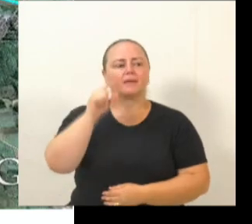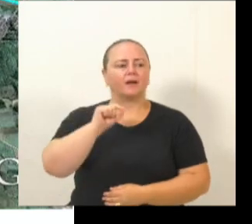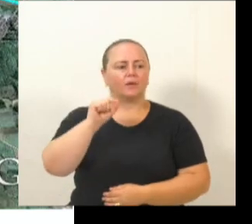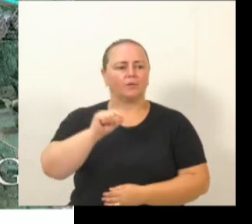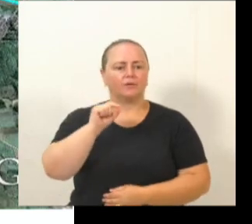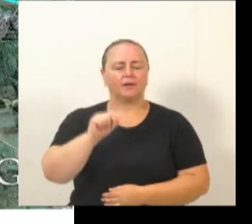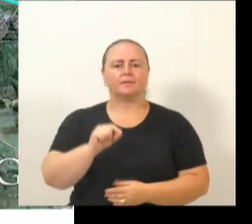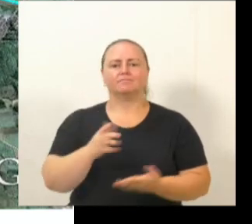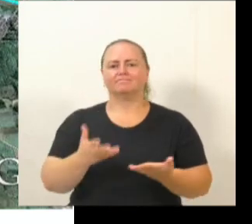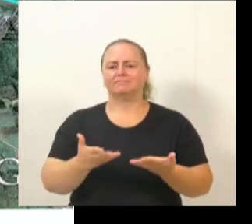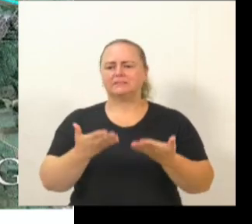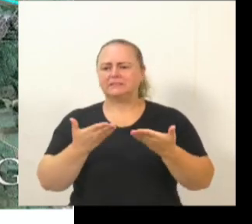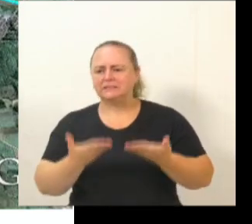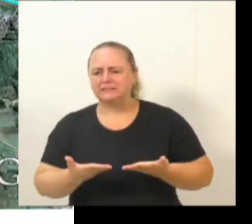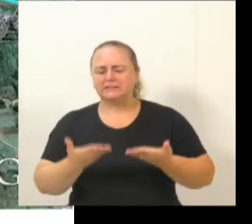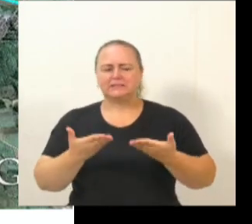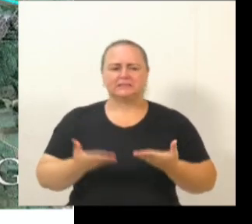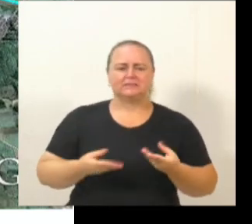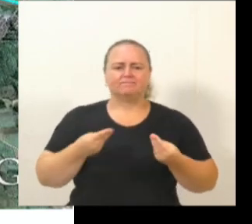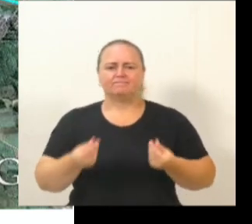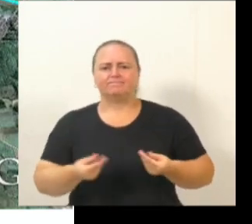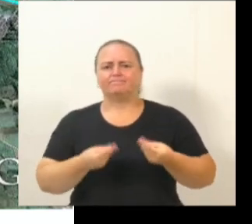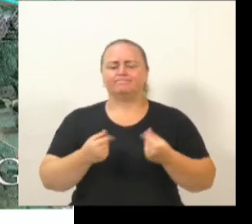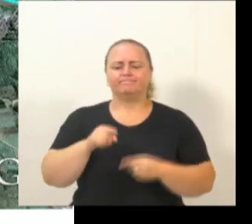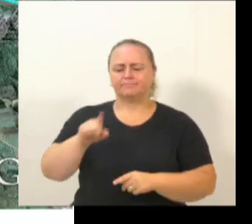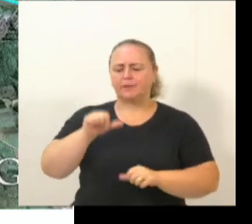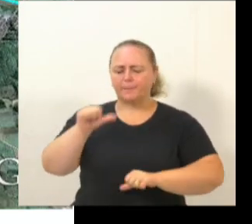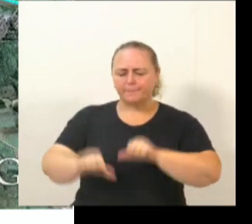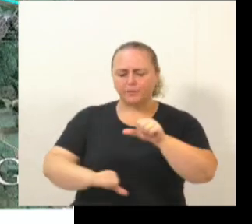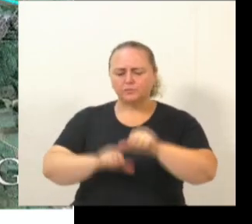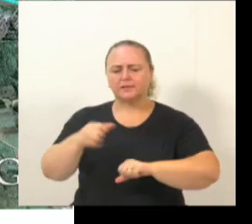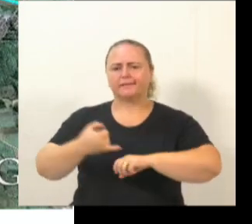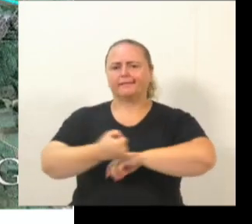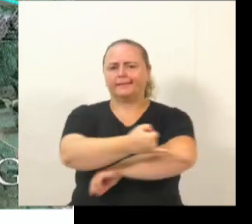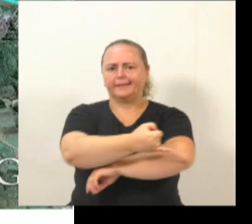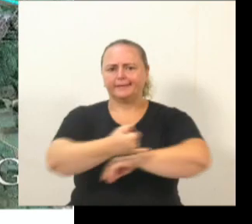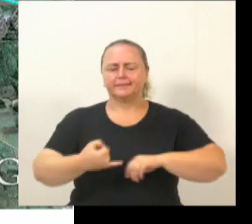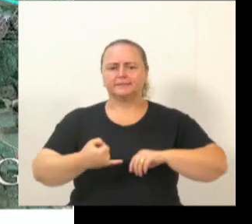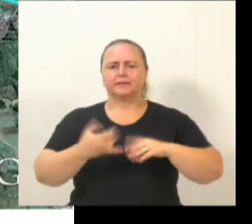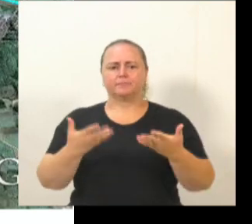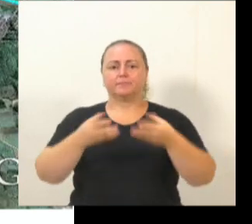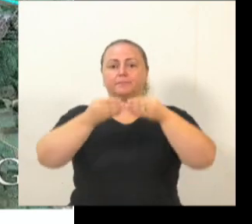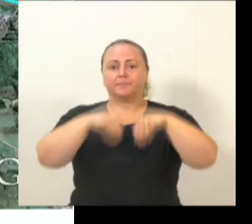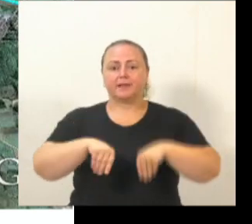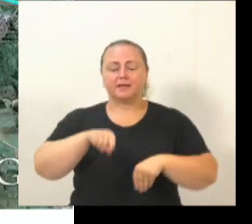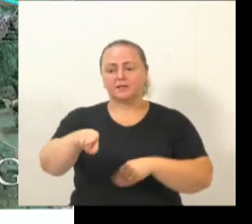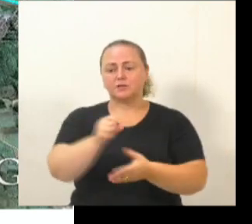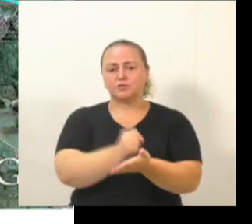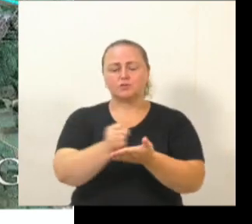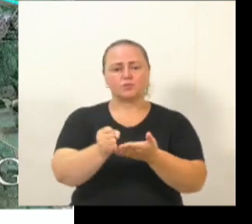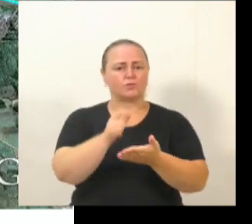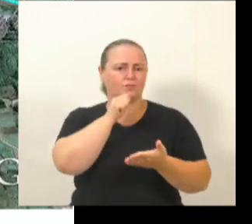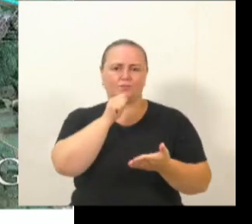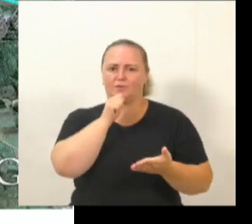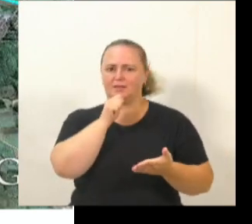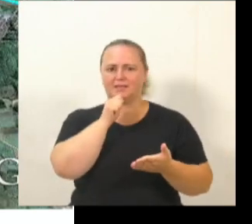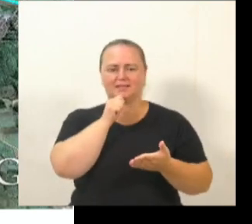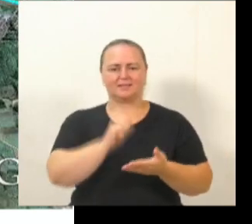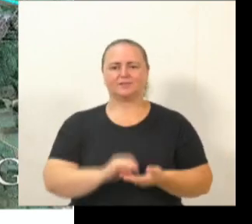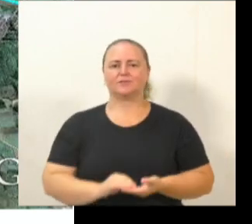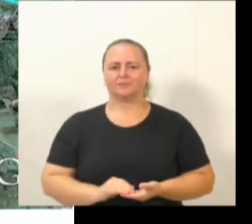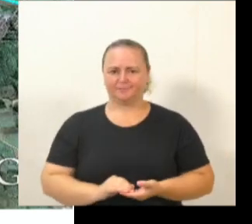peso dessa mudança de infraestrutura que impactasse o contrato e pudesse